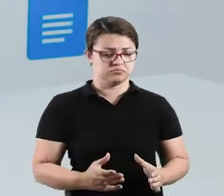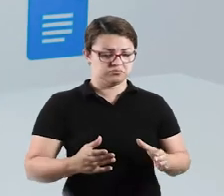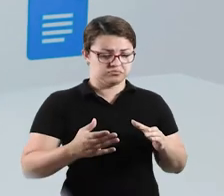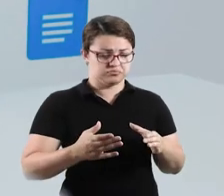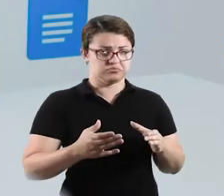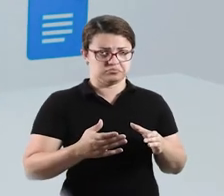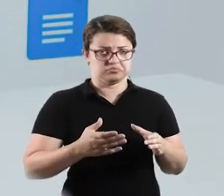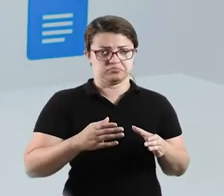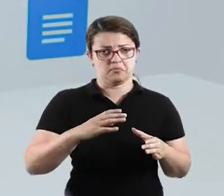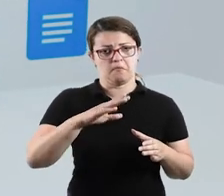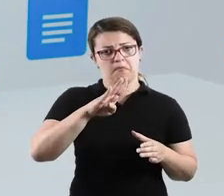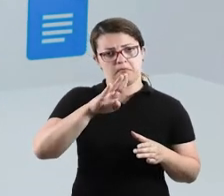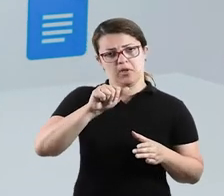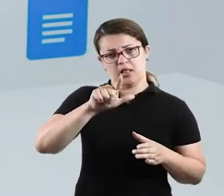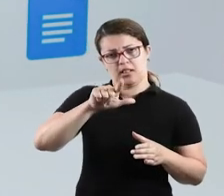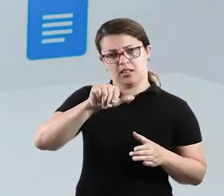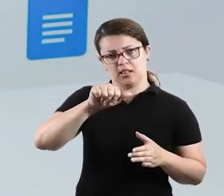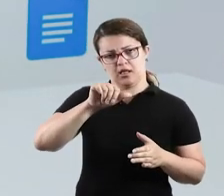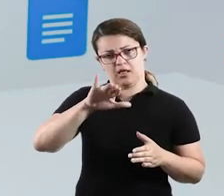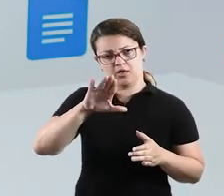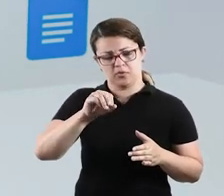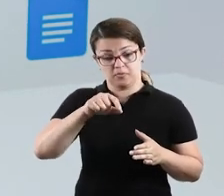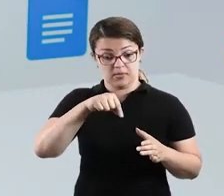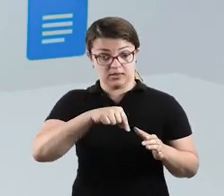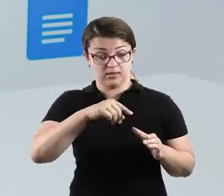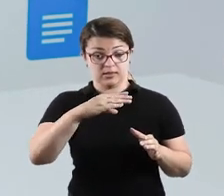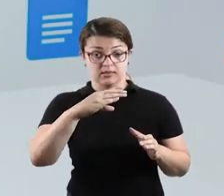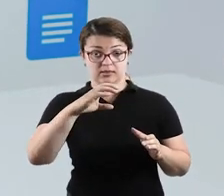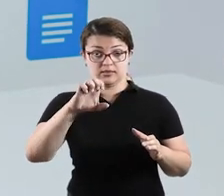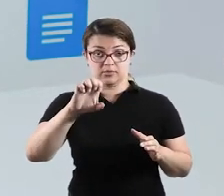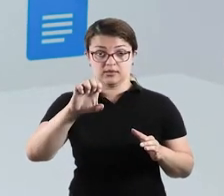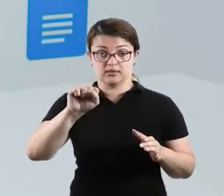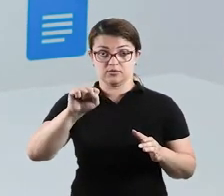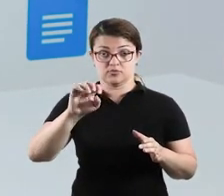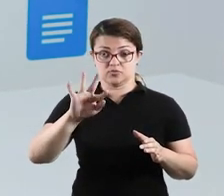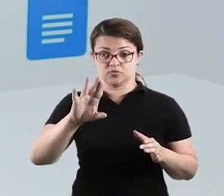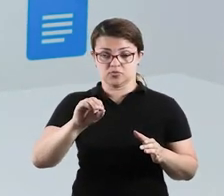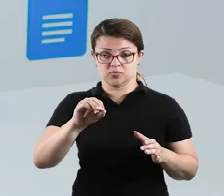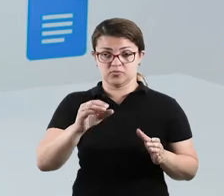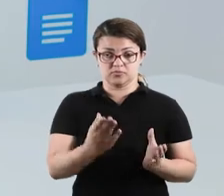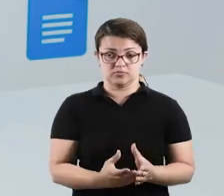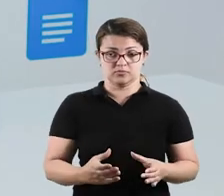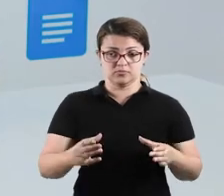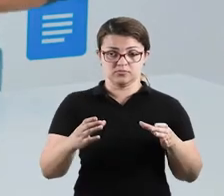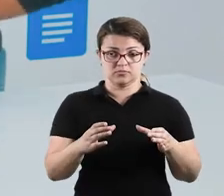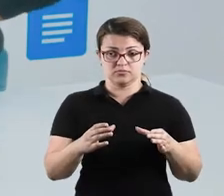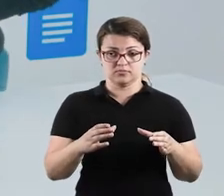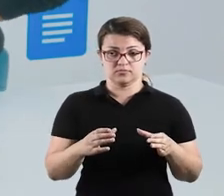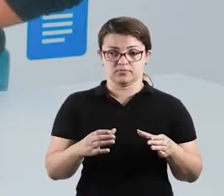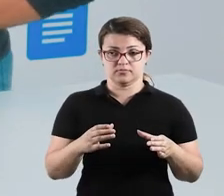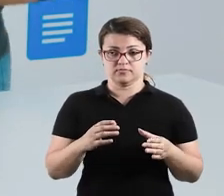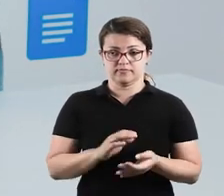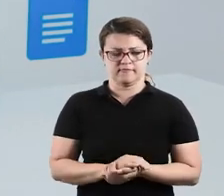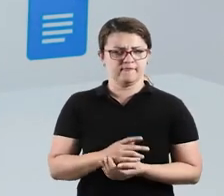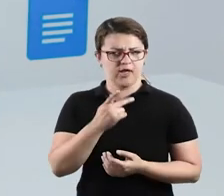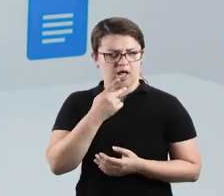balaio. Nesse caso, é um cesto, que também é um balaio. Que balaio de gato, né? Mas deixa isso